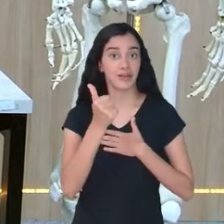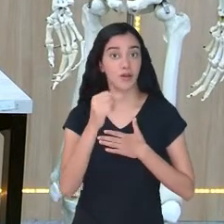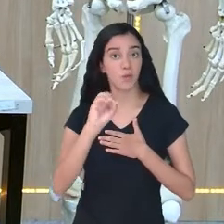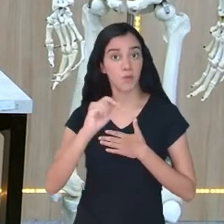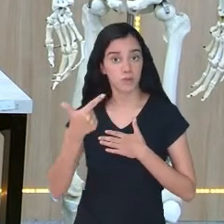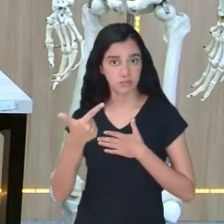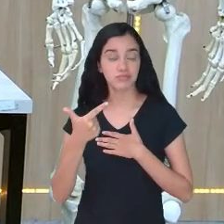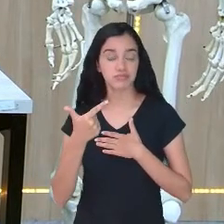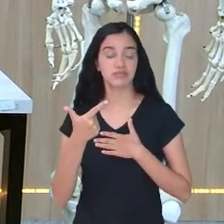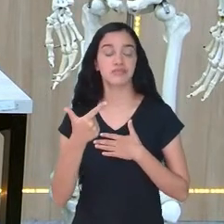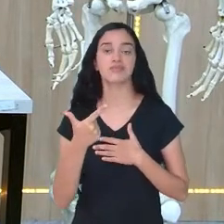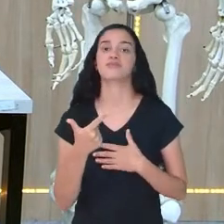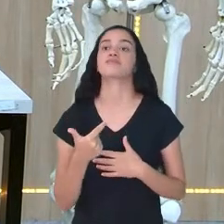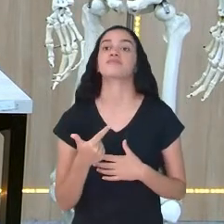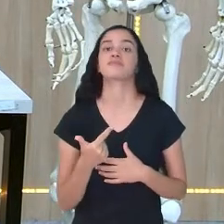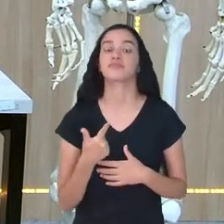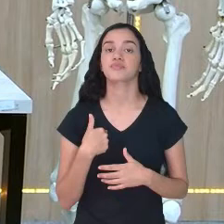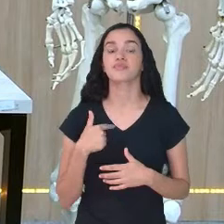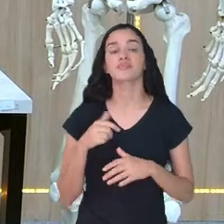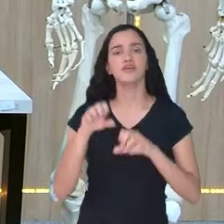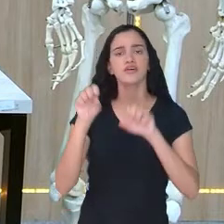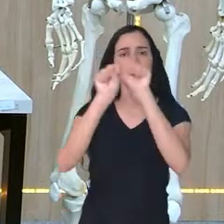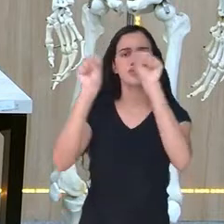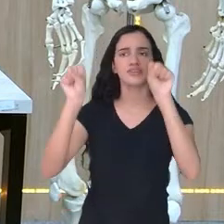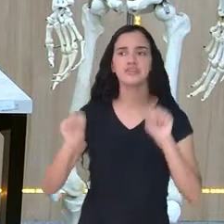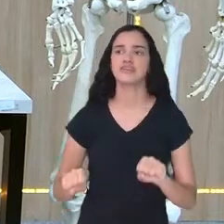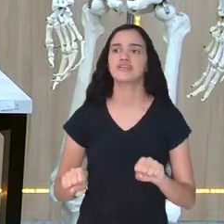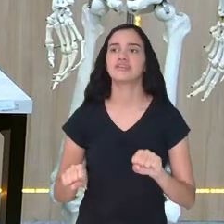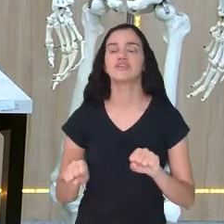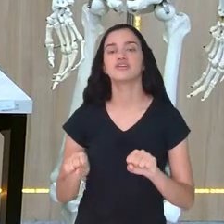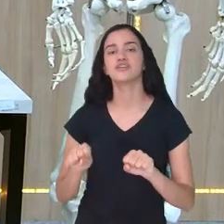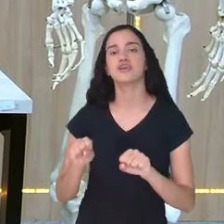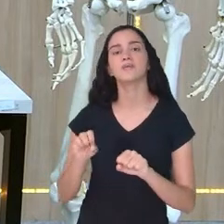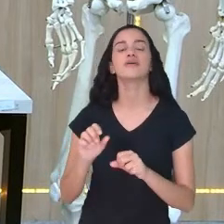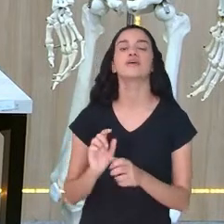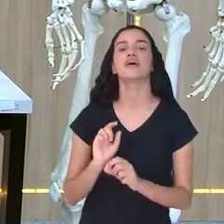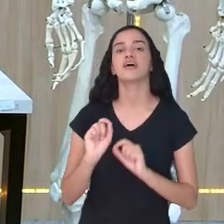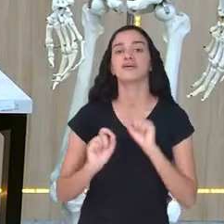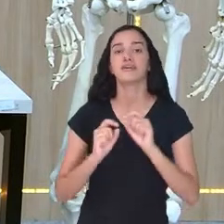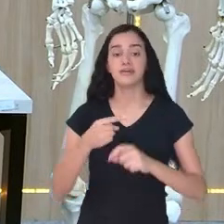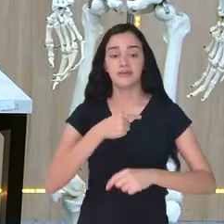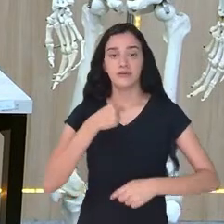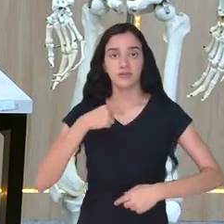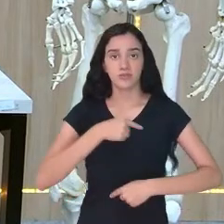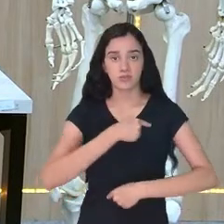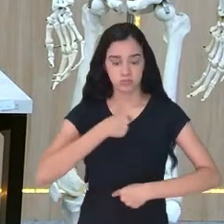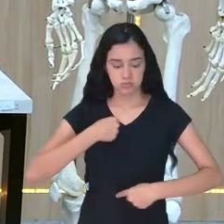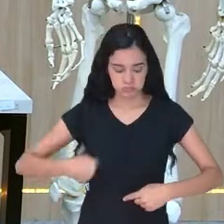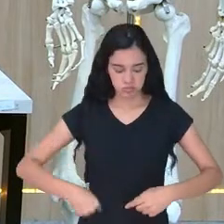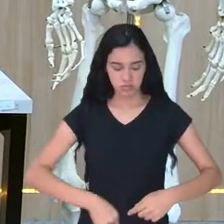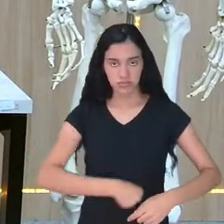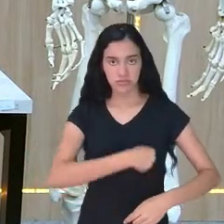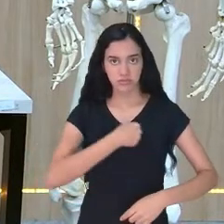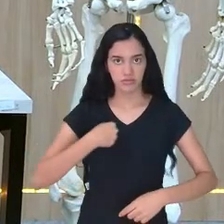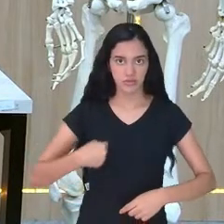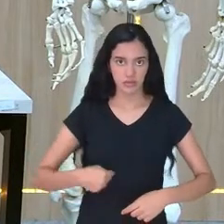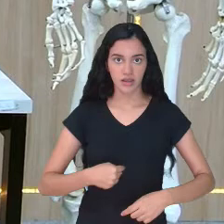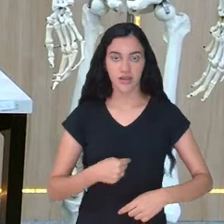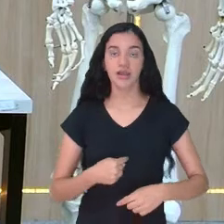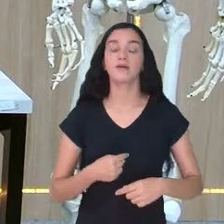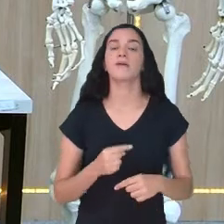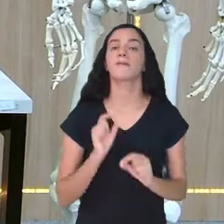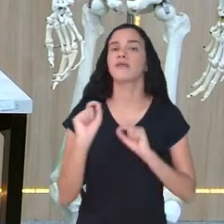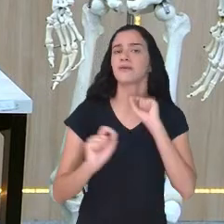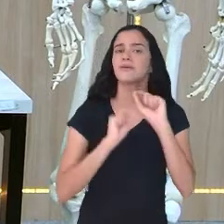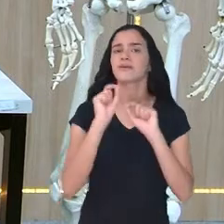que a gente possa. E o sistema circulatório, que tem a função de distribuir. São aqueles vasos, né,